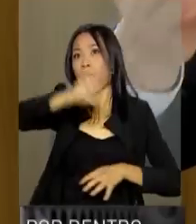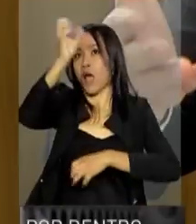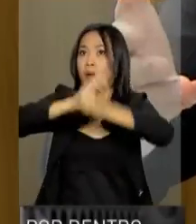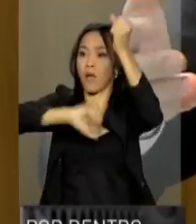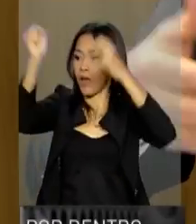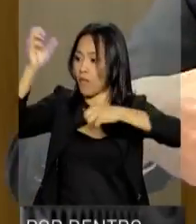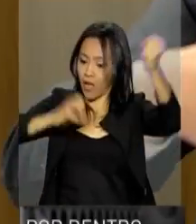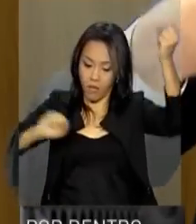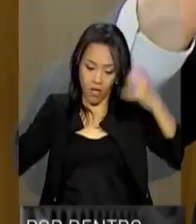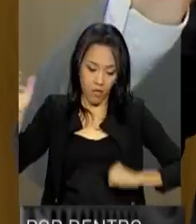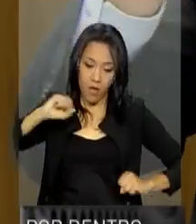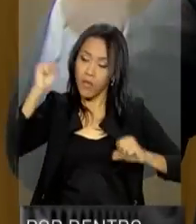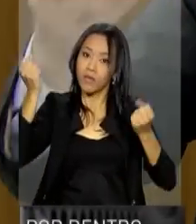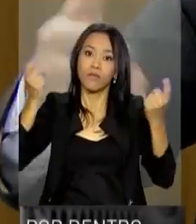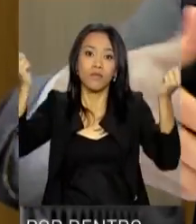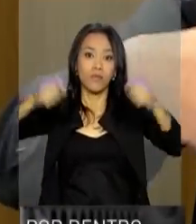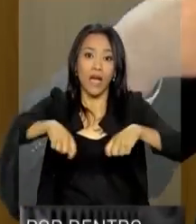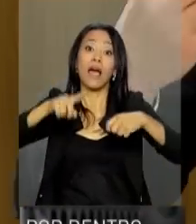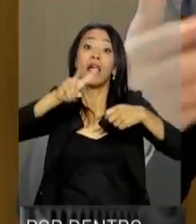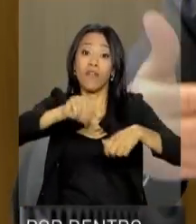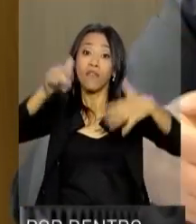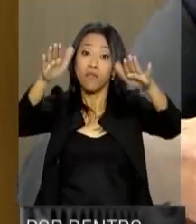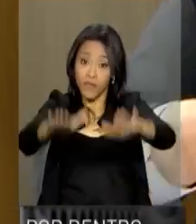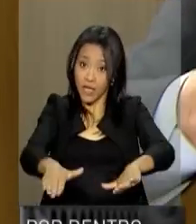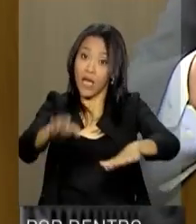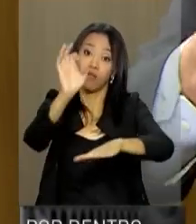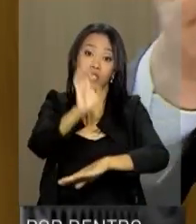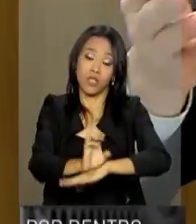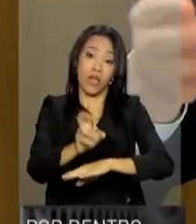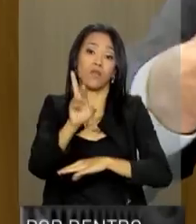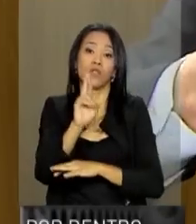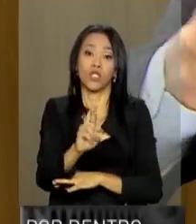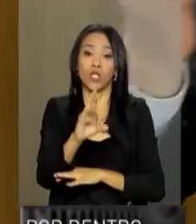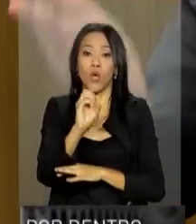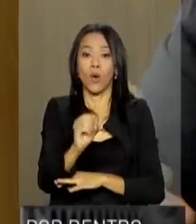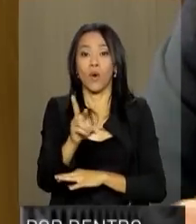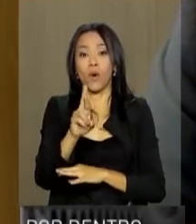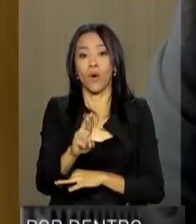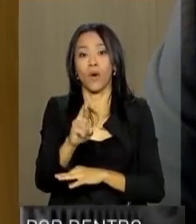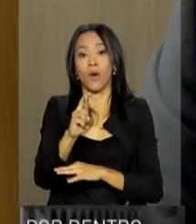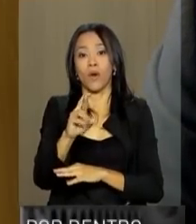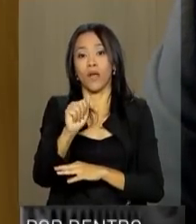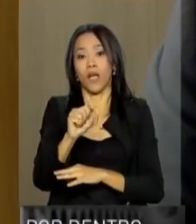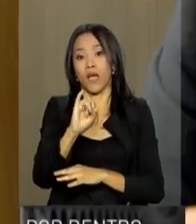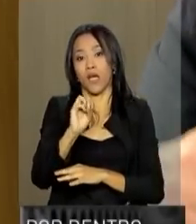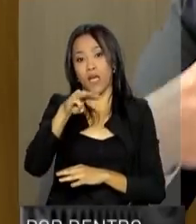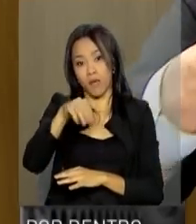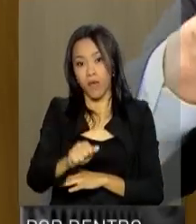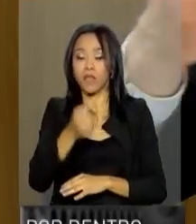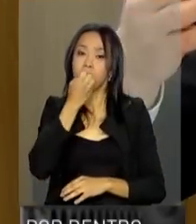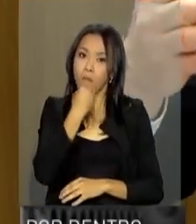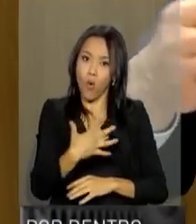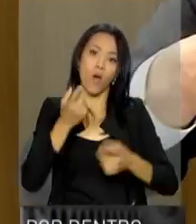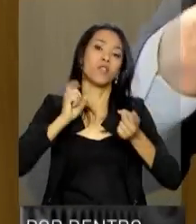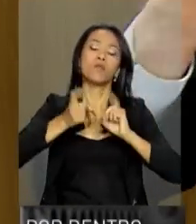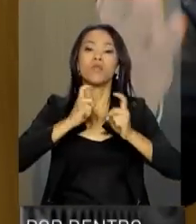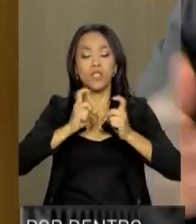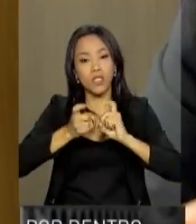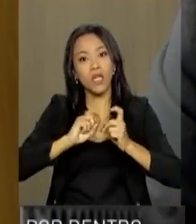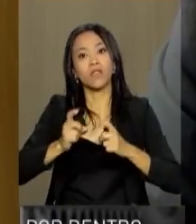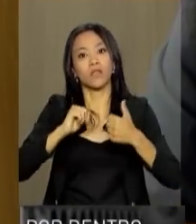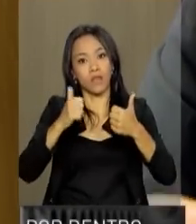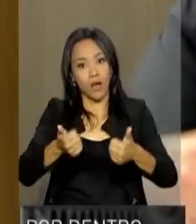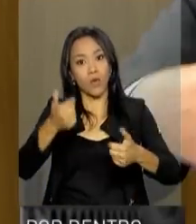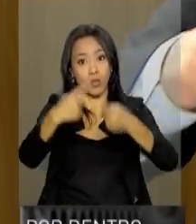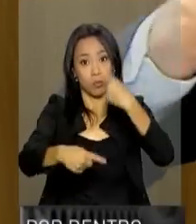acabar ficando em roraima criando um problema gravíssimo goiânia uma boa vista tem uma administração muito boa uma cidade modelo em termos de